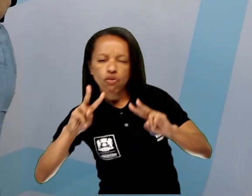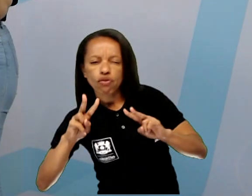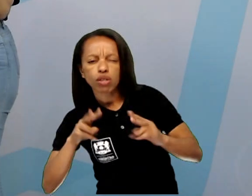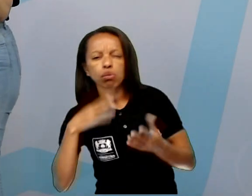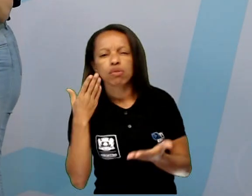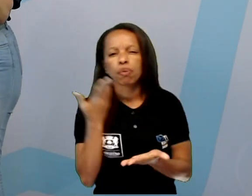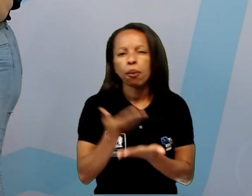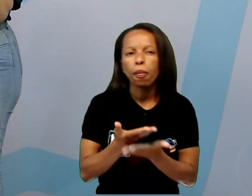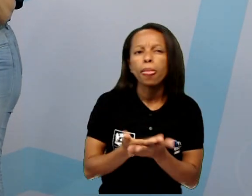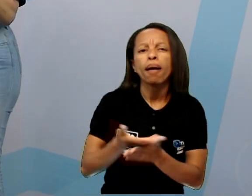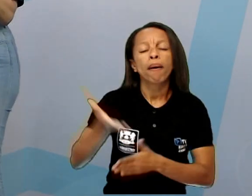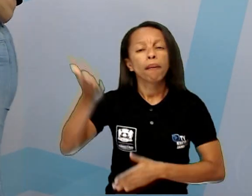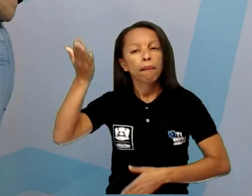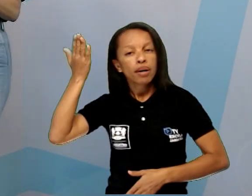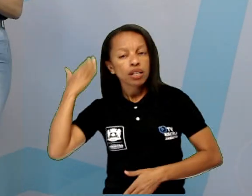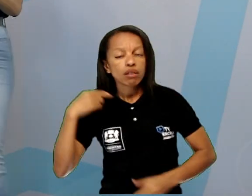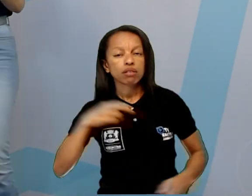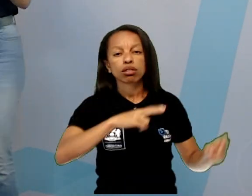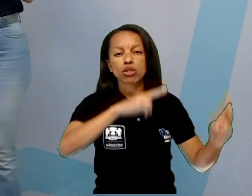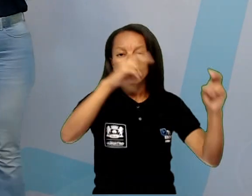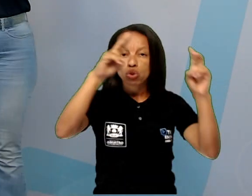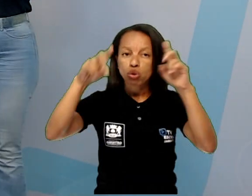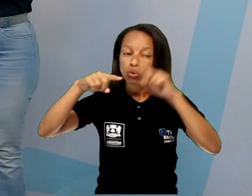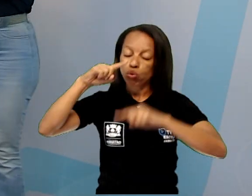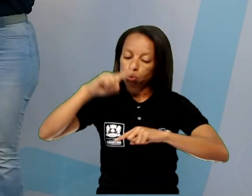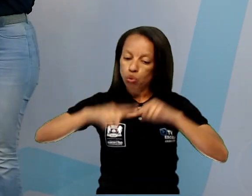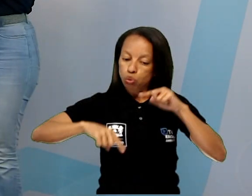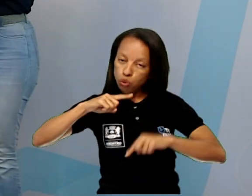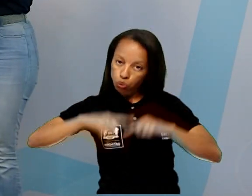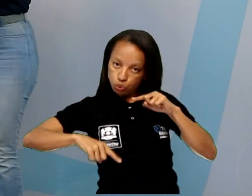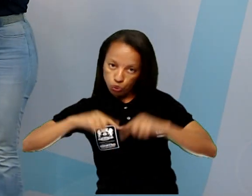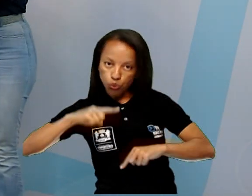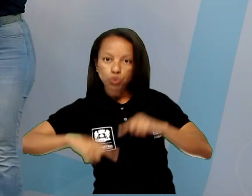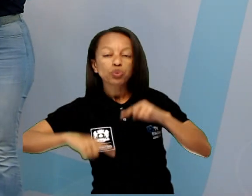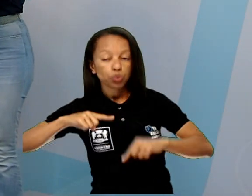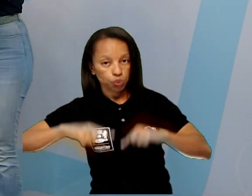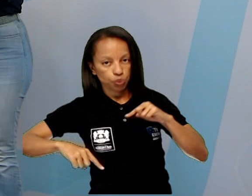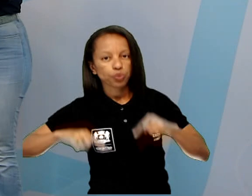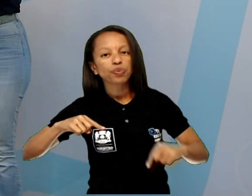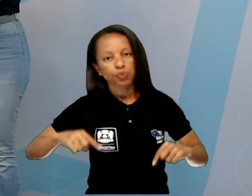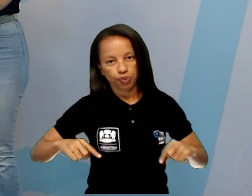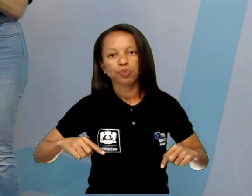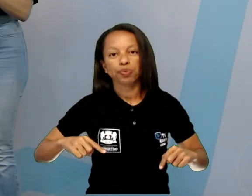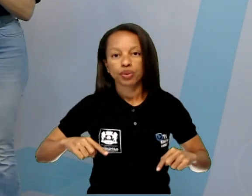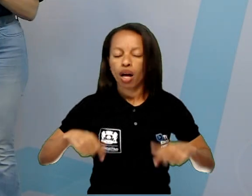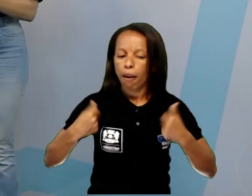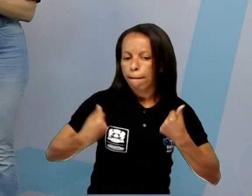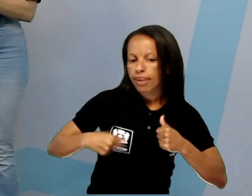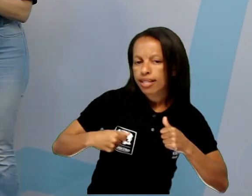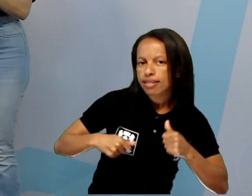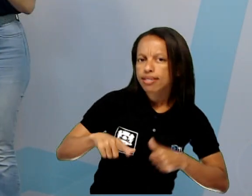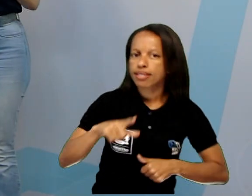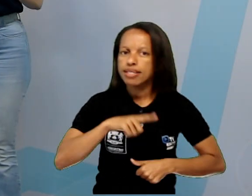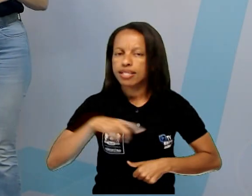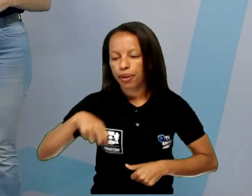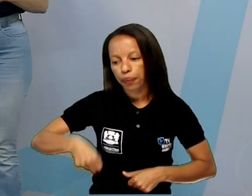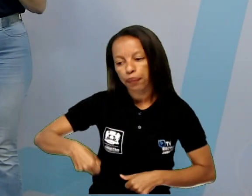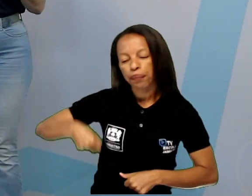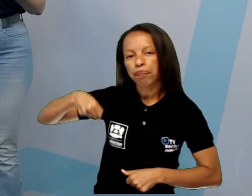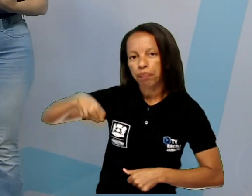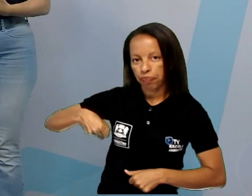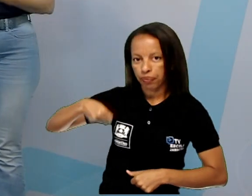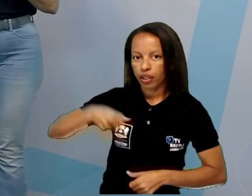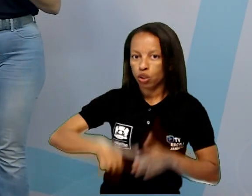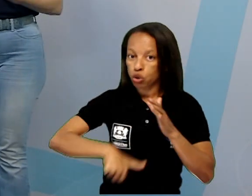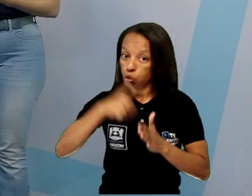desses produtos, né? Desses objetos que a gente precisa ter na caixa para a gente